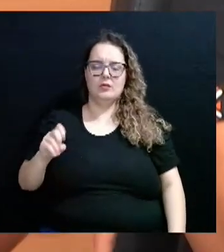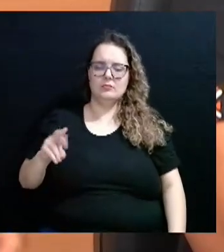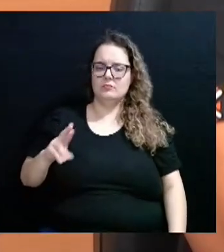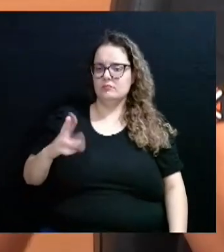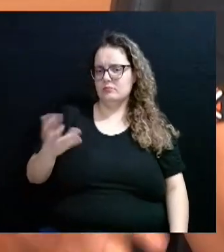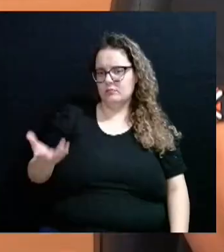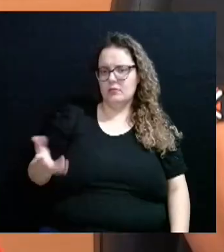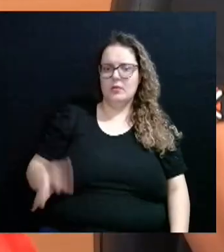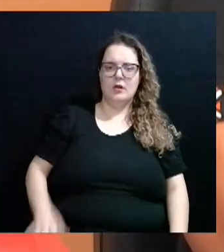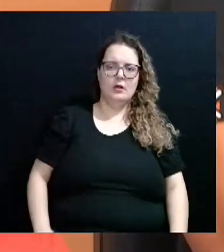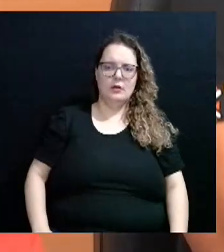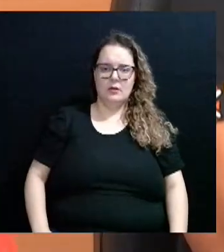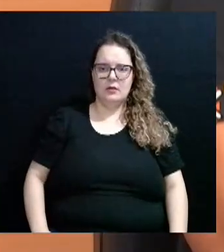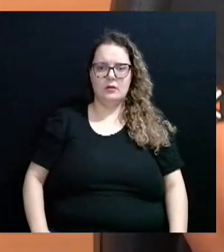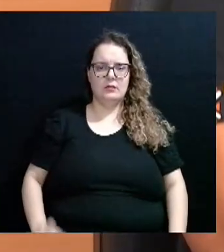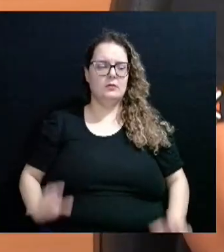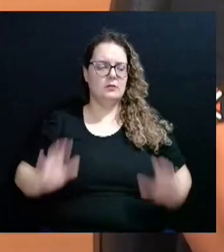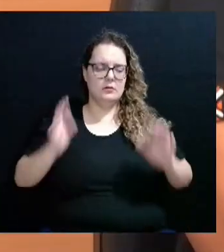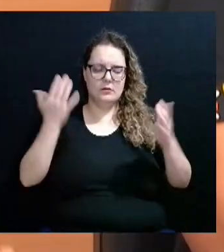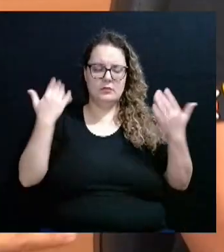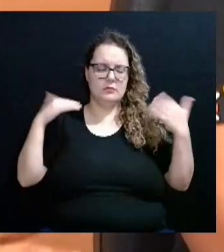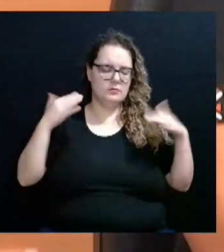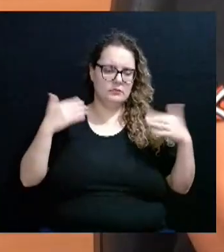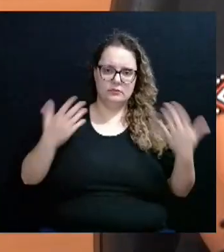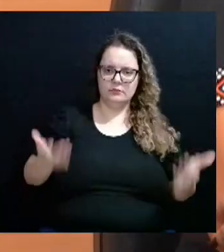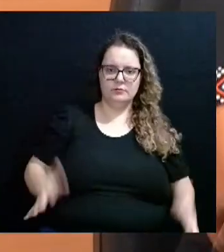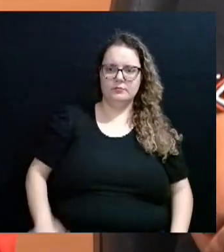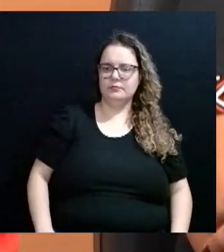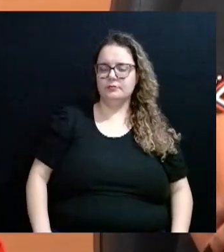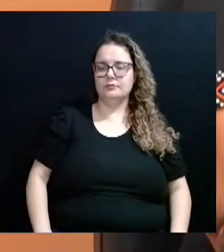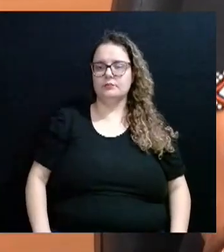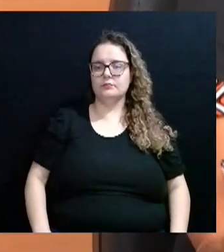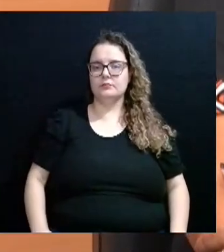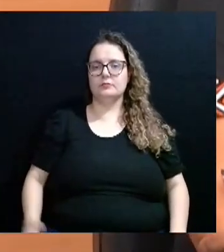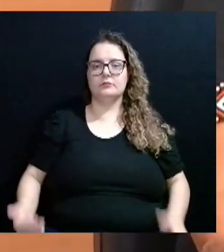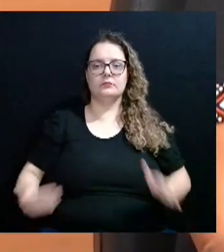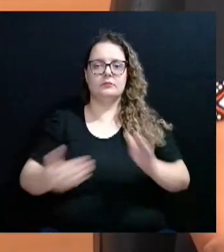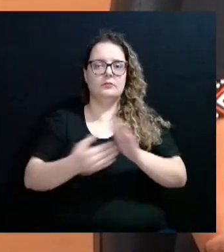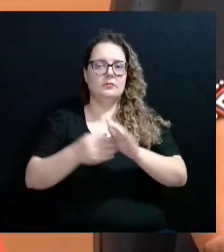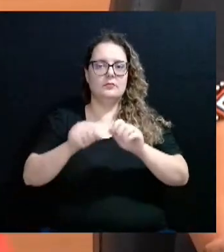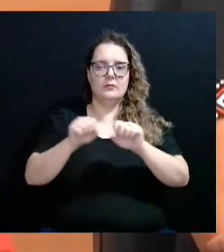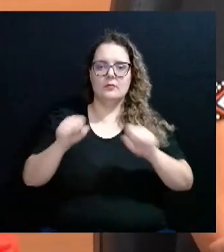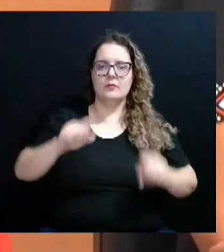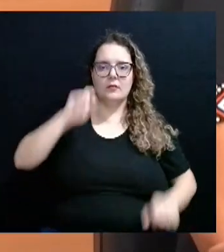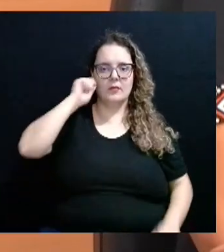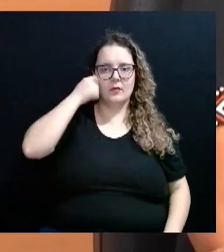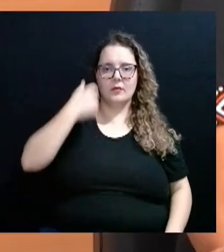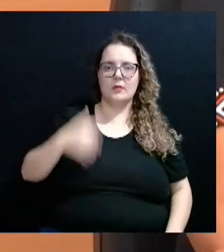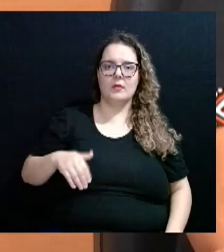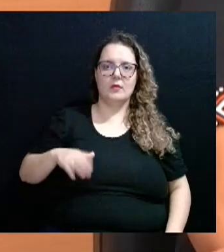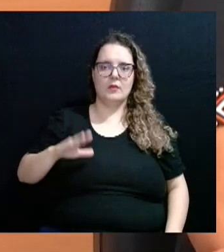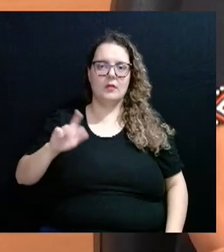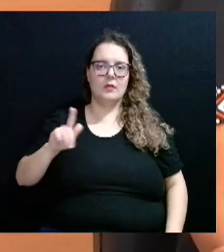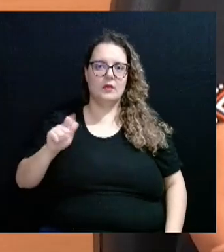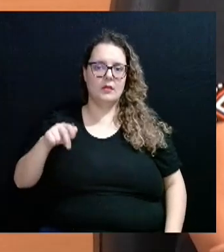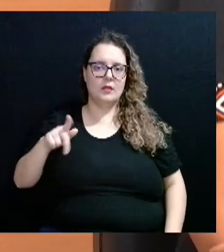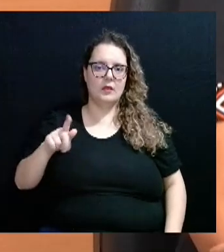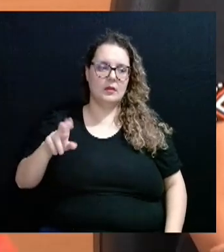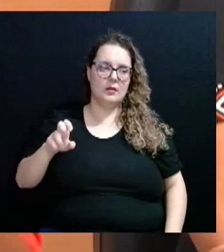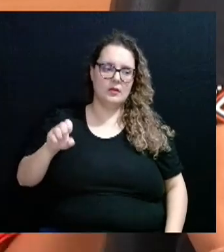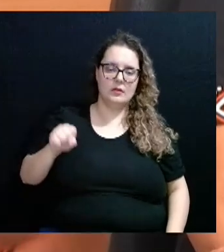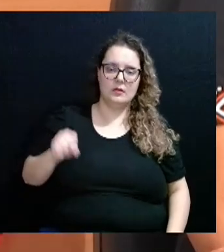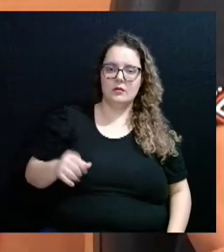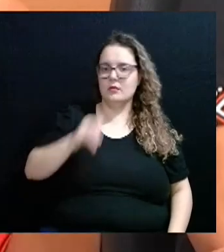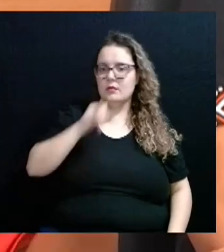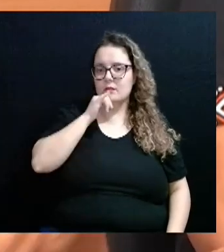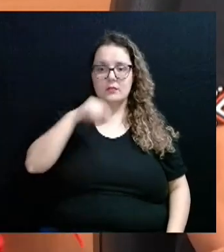tal, rolê e tal, né, até Sistema Negro, mais gangsta, né, para falar um exemplo daqui mesmo, né,